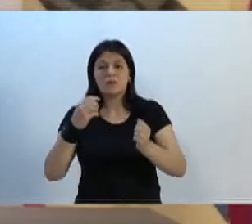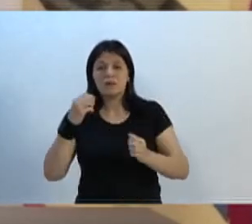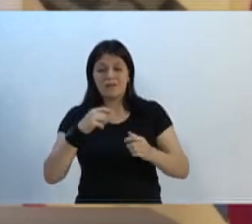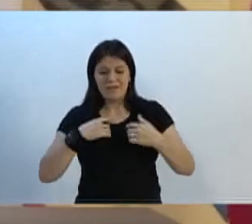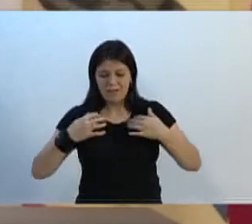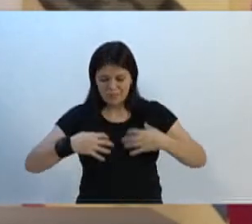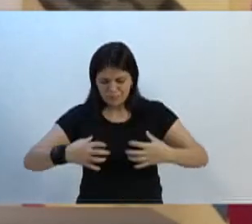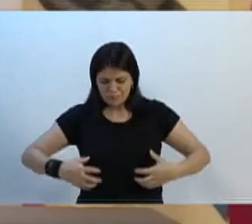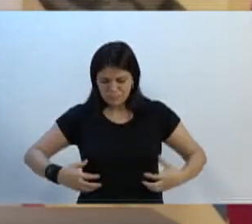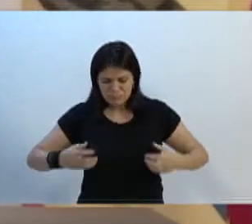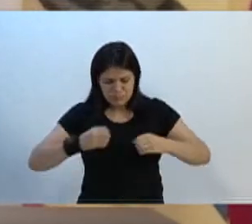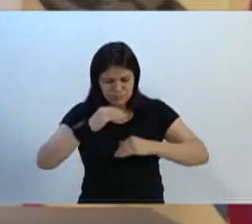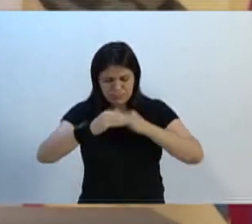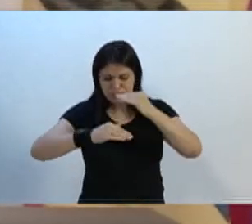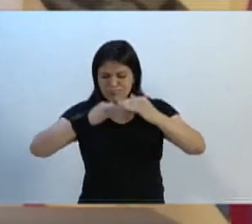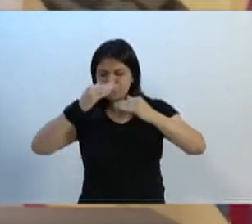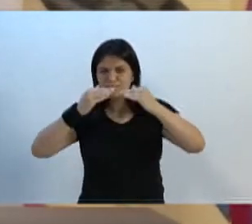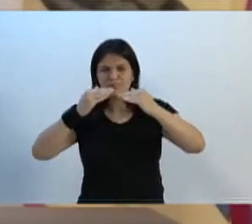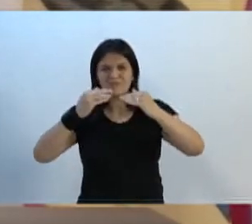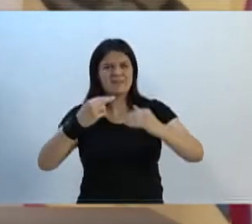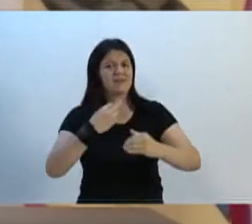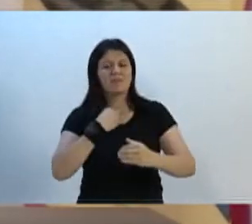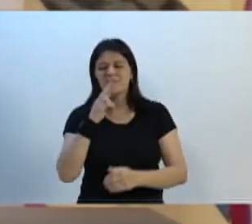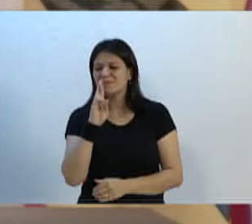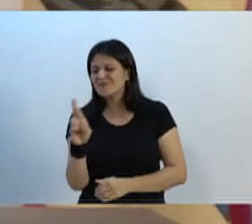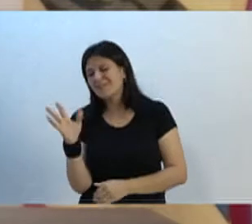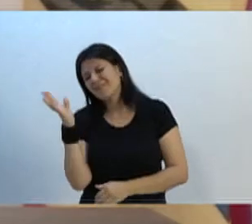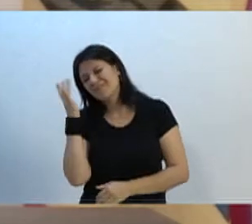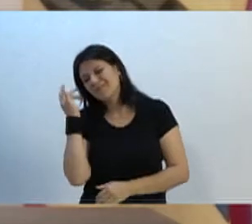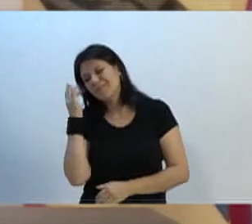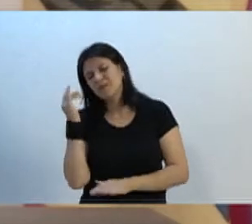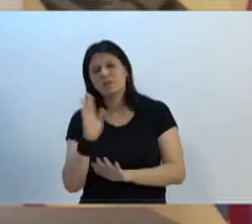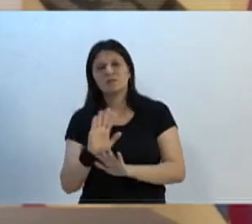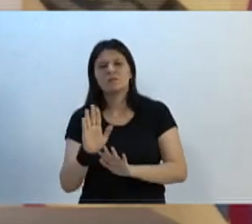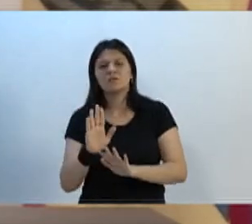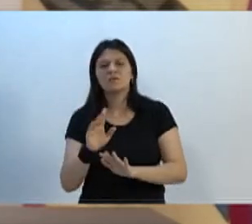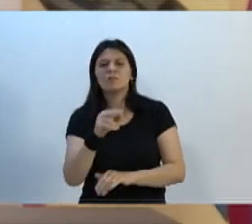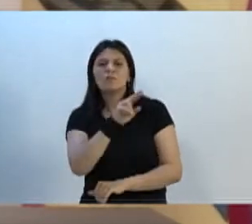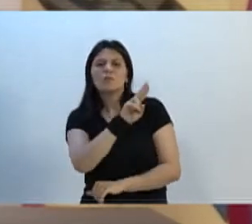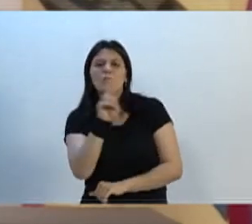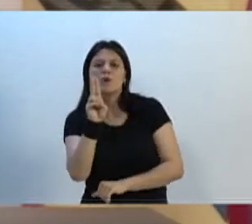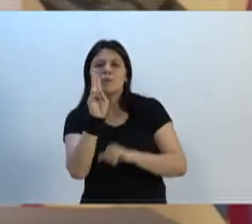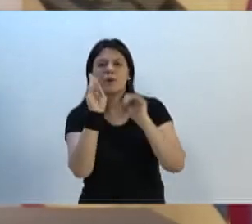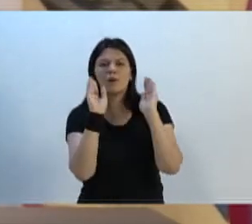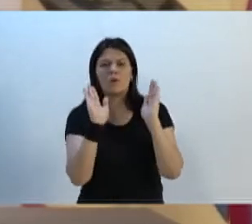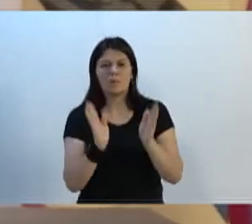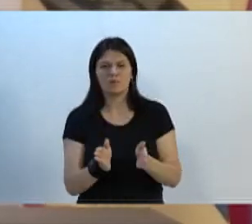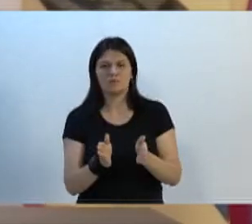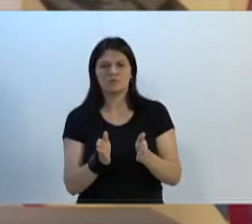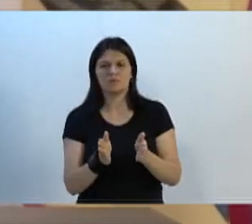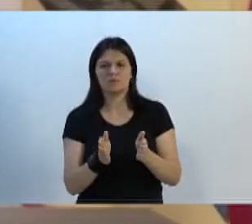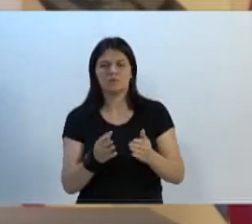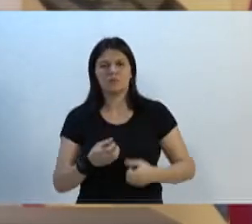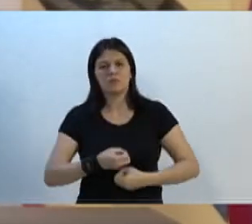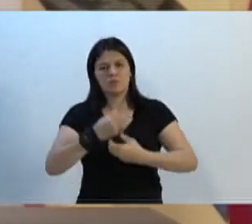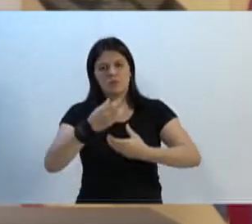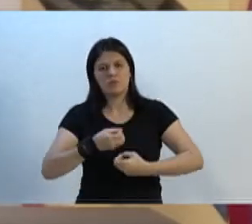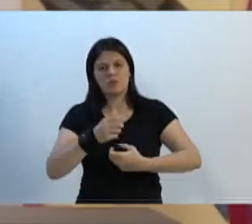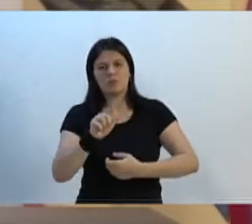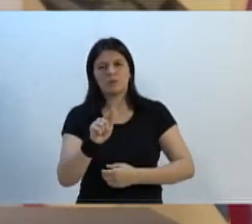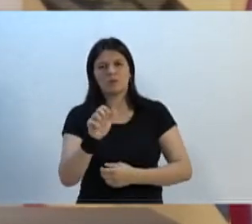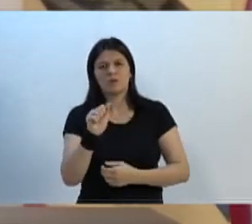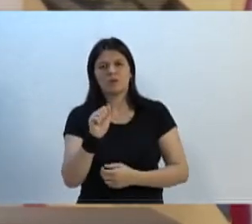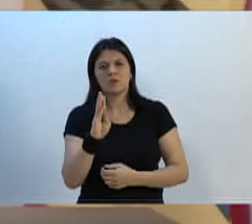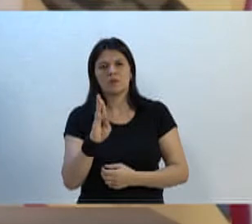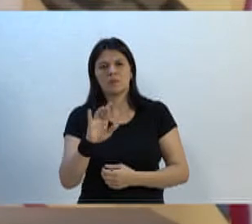para elas não podemos responder amanhã Seu nome é hoje esse poema é de Gabriela Mistral